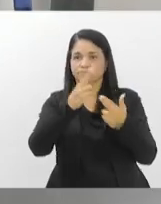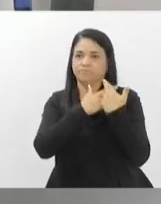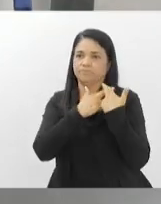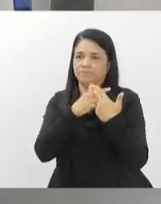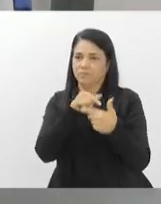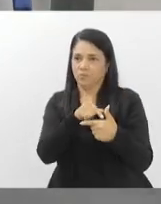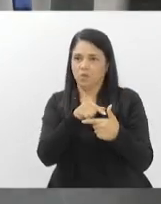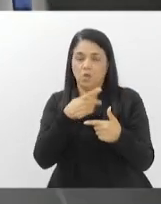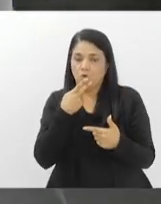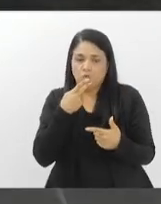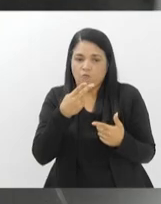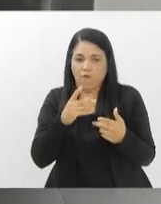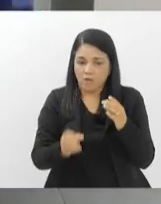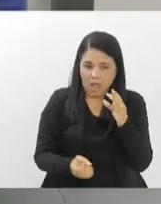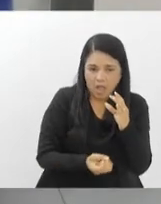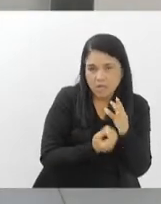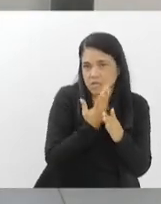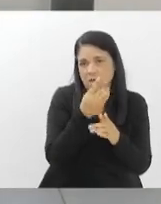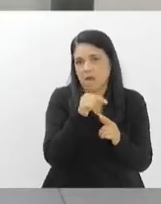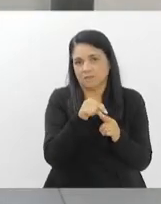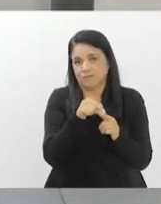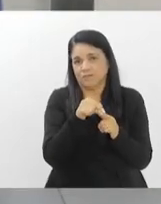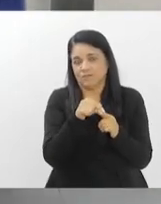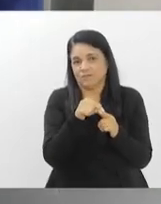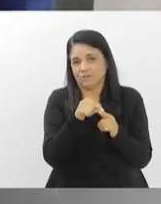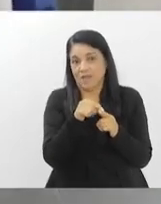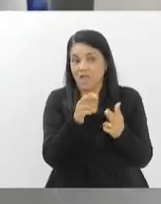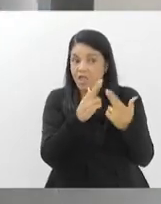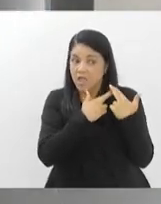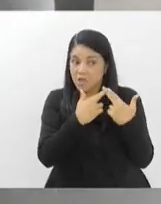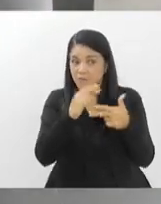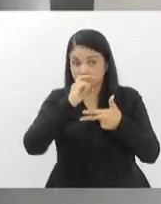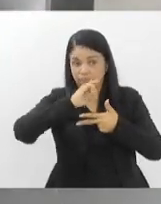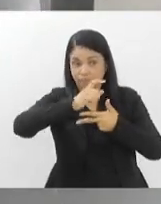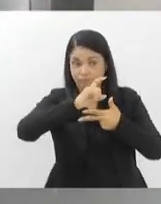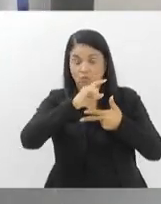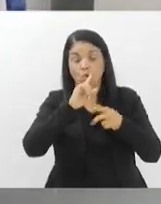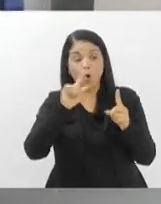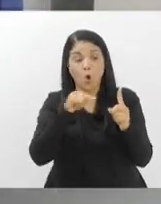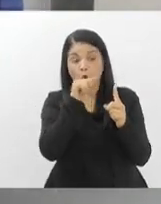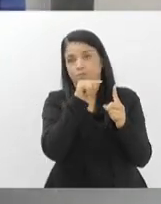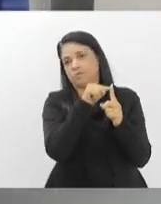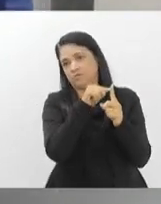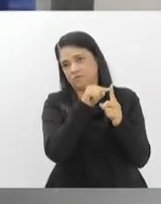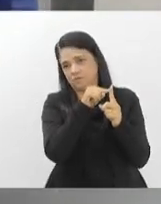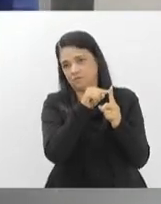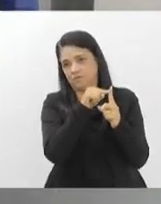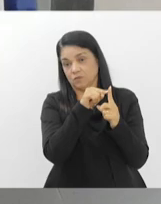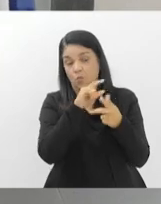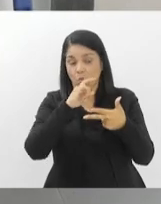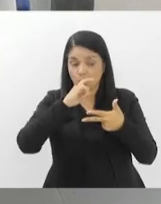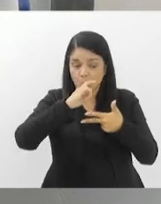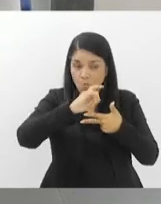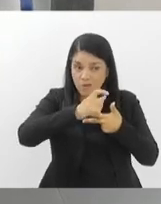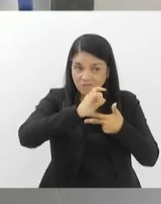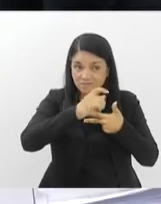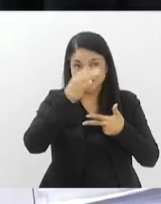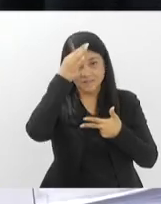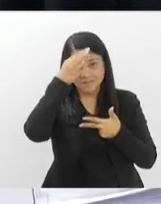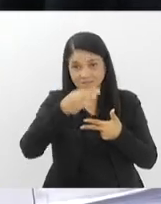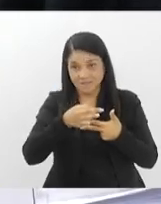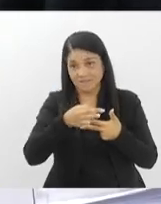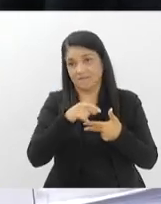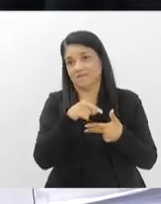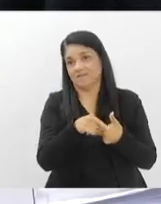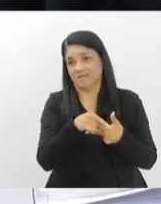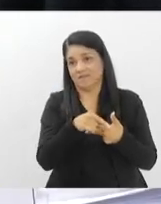fica criado ou dispõe sobre a criação. É um dos objetivos, né? Se o executivo entender por bem,